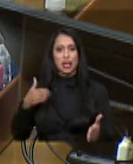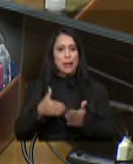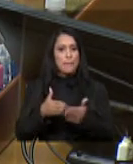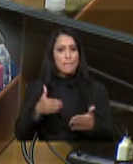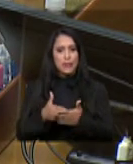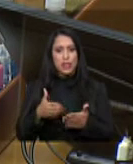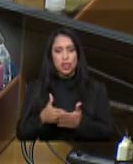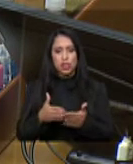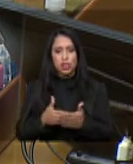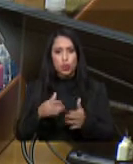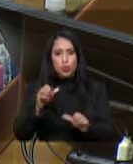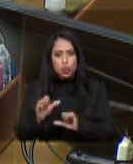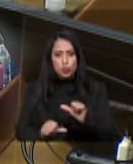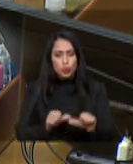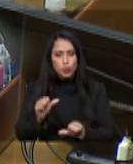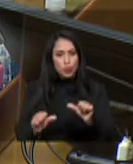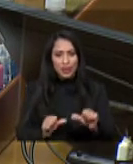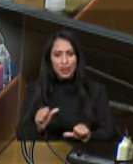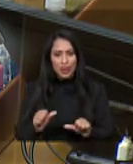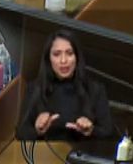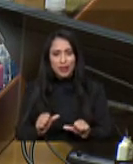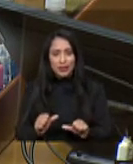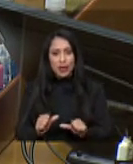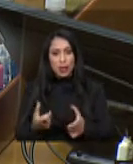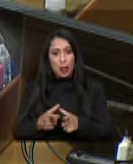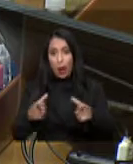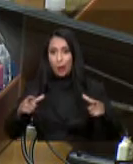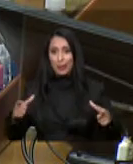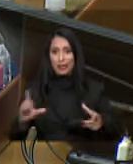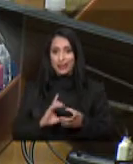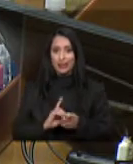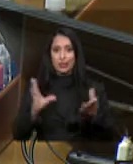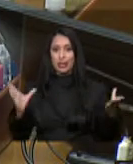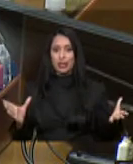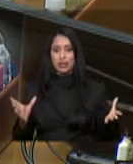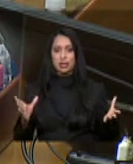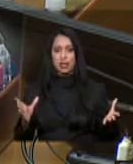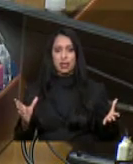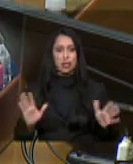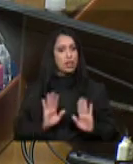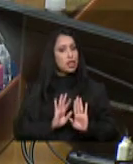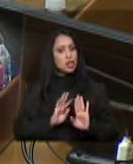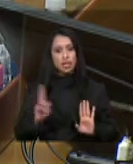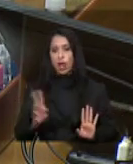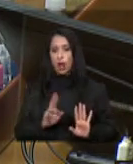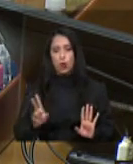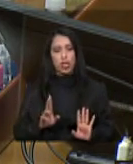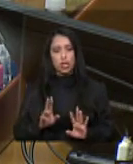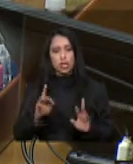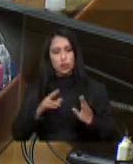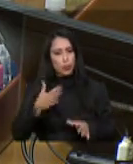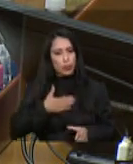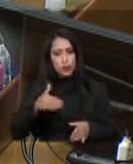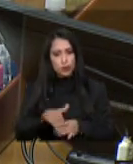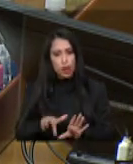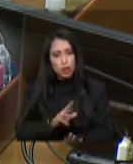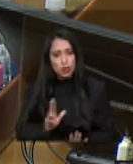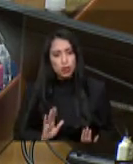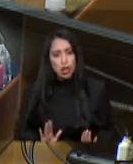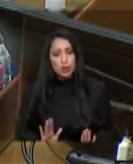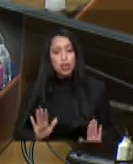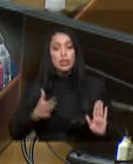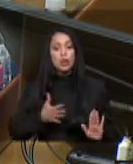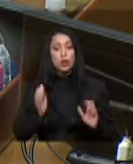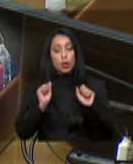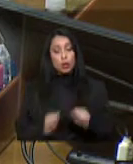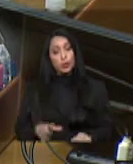qualquer circunstância de mudar, especialmente para aumentar a democracia, porque amanhã ele não pode mudar, isto não existe no meu voto. E até onde eu